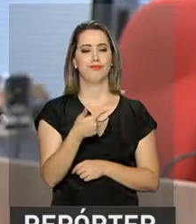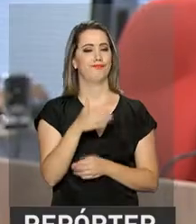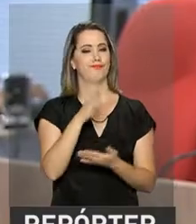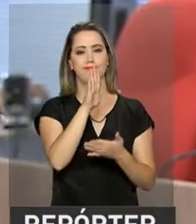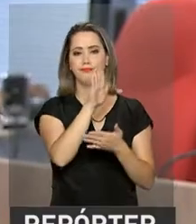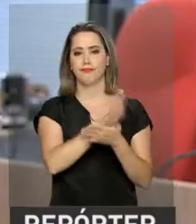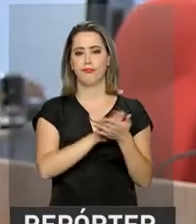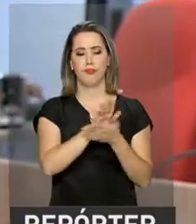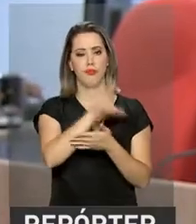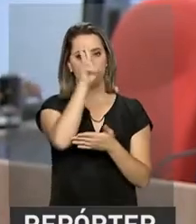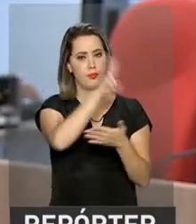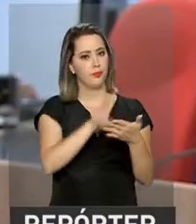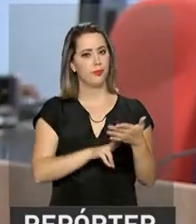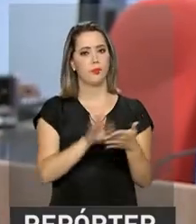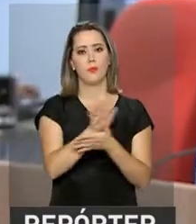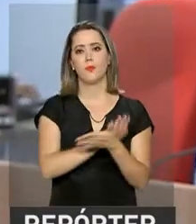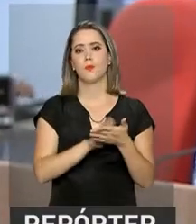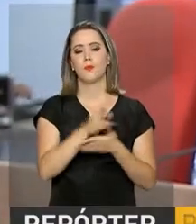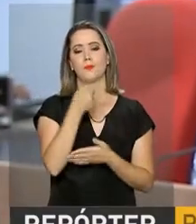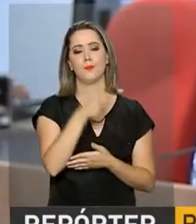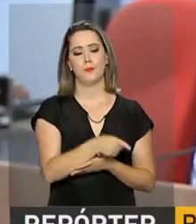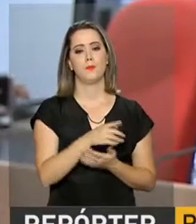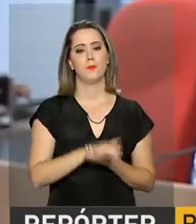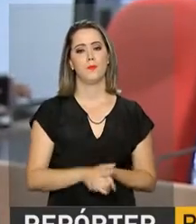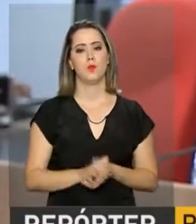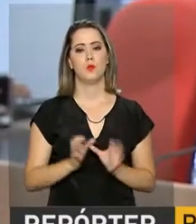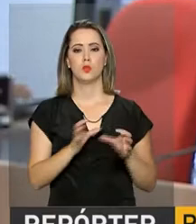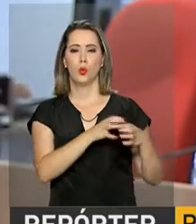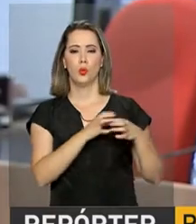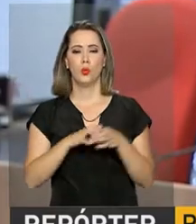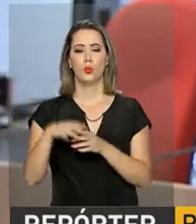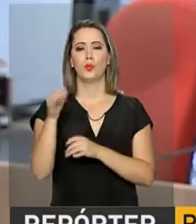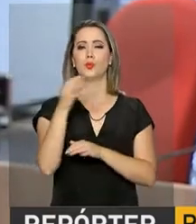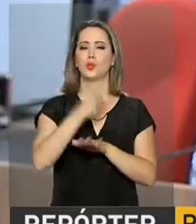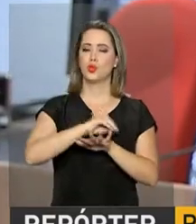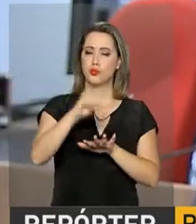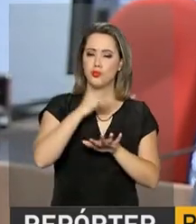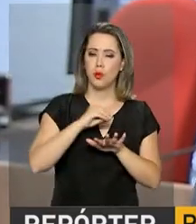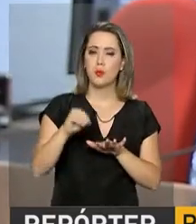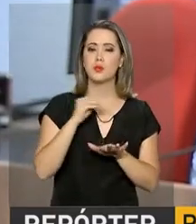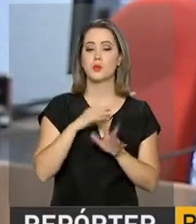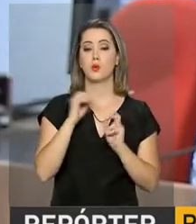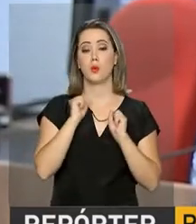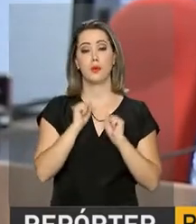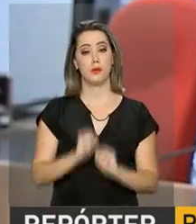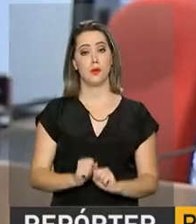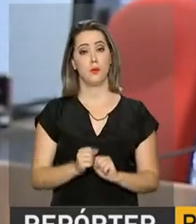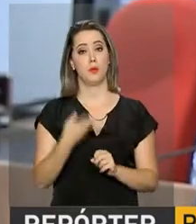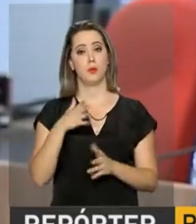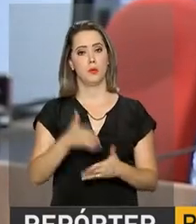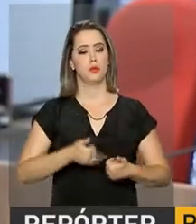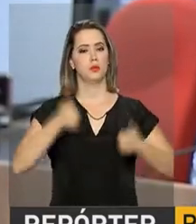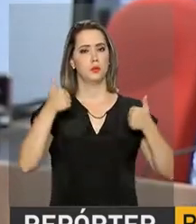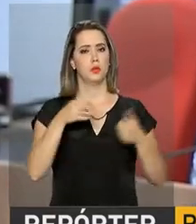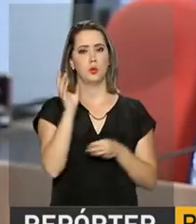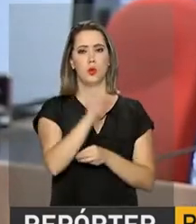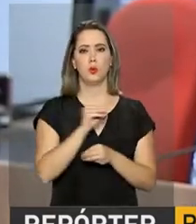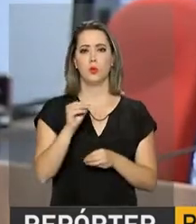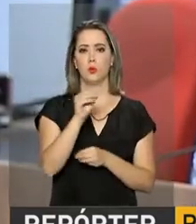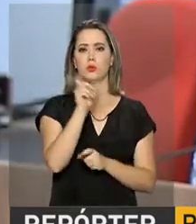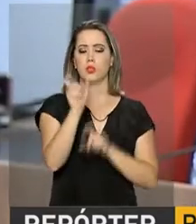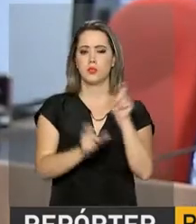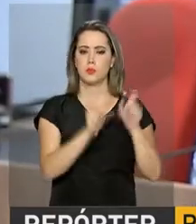você tem um conjunto de de informações que permite tanto melhor atendimento às pessoas